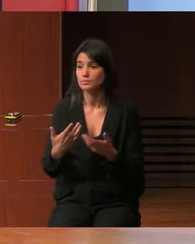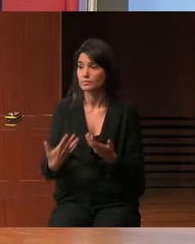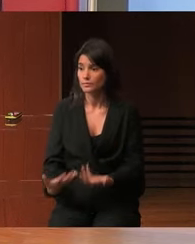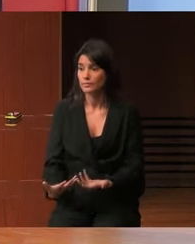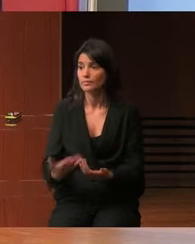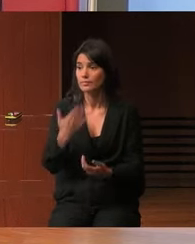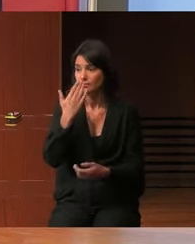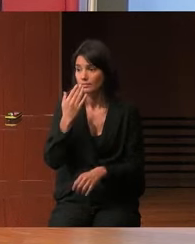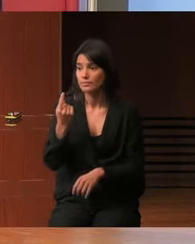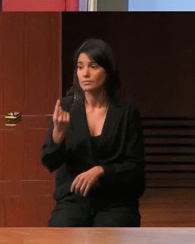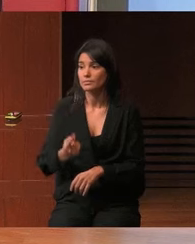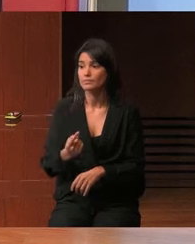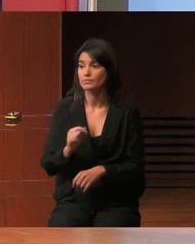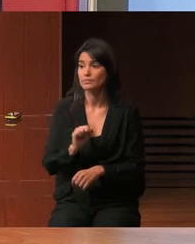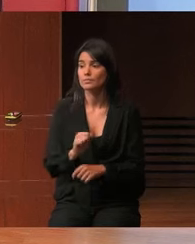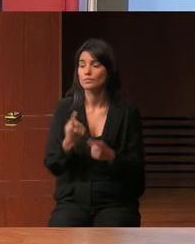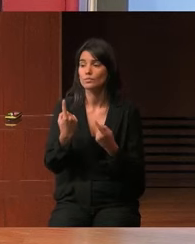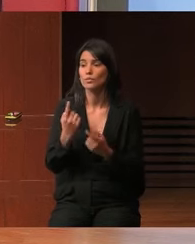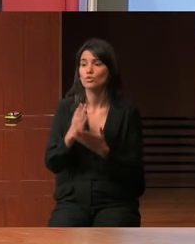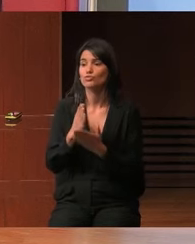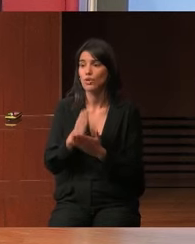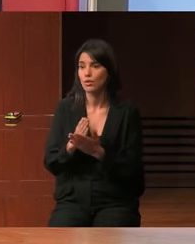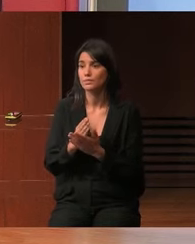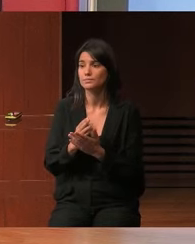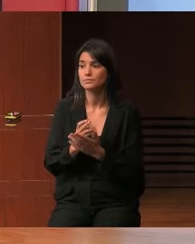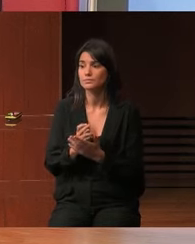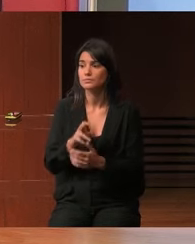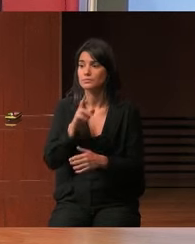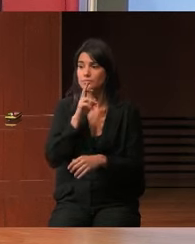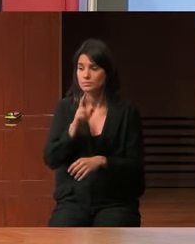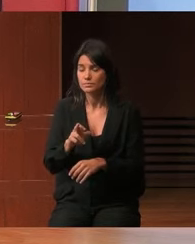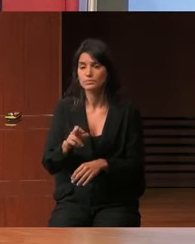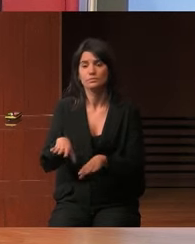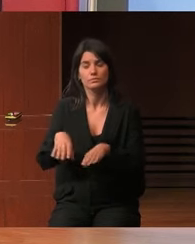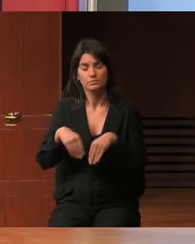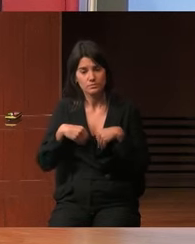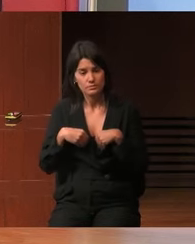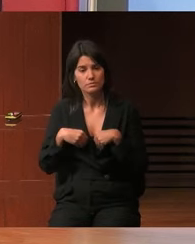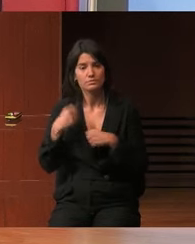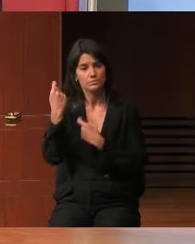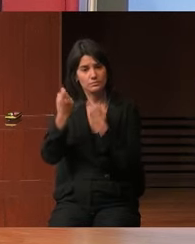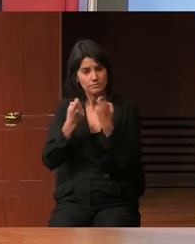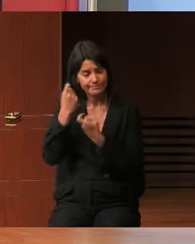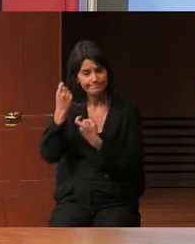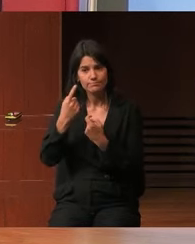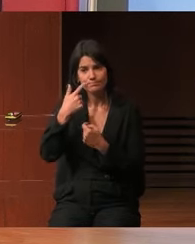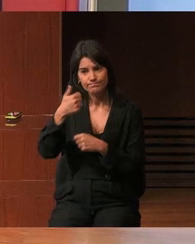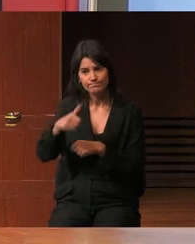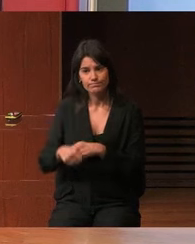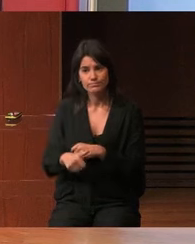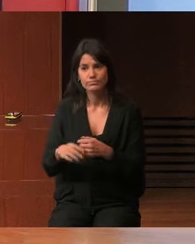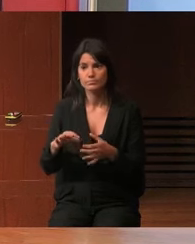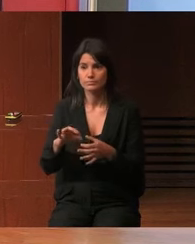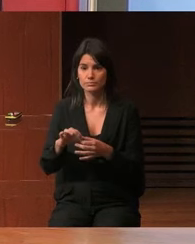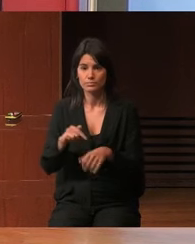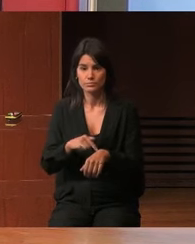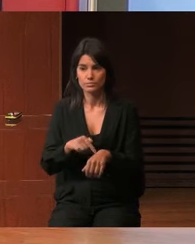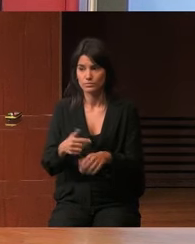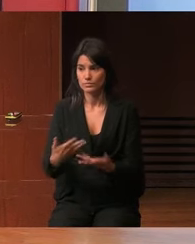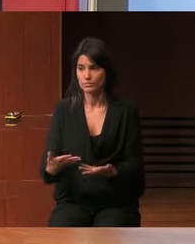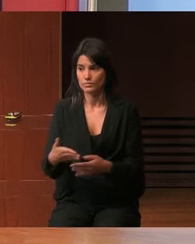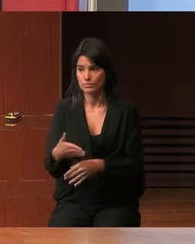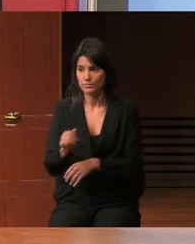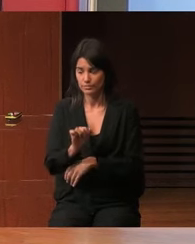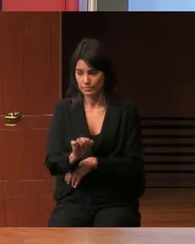suposto ser uma escola que responde, acolhe e reflete criticamente em relação à contemporaneidade.